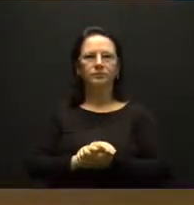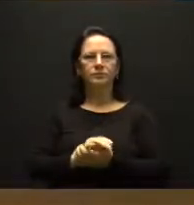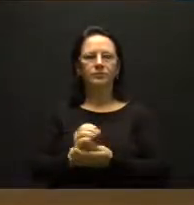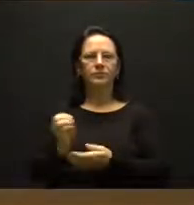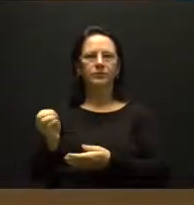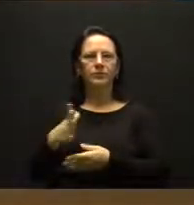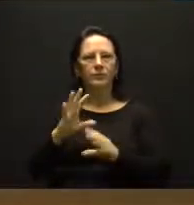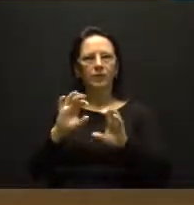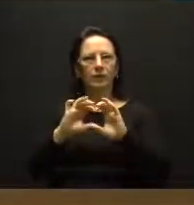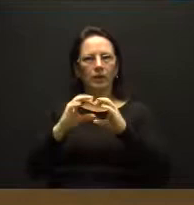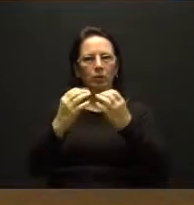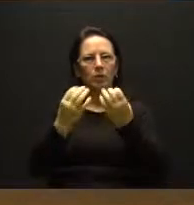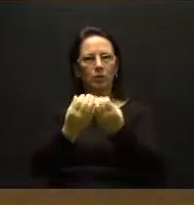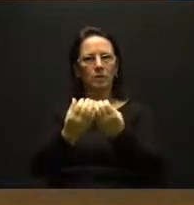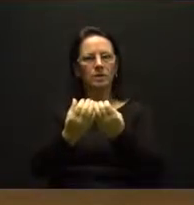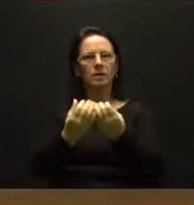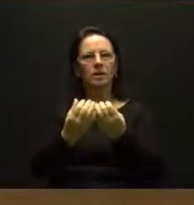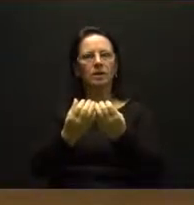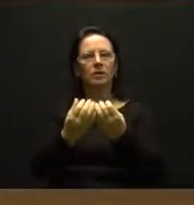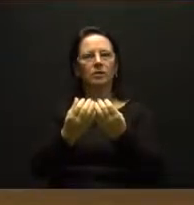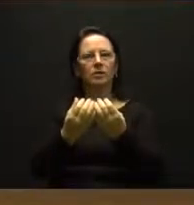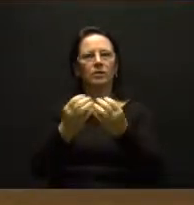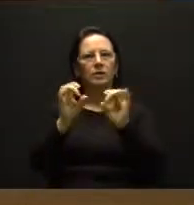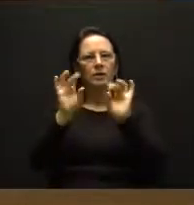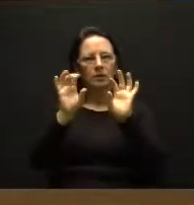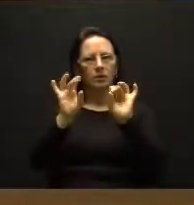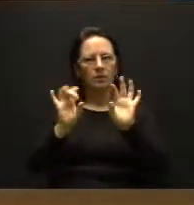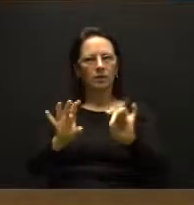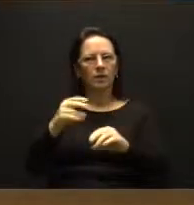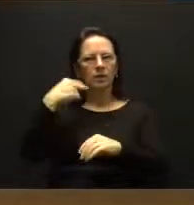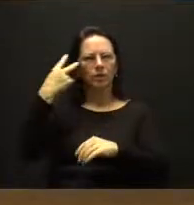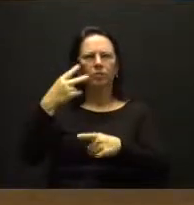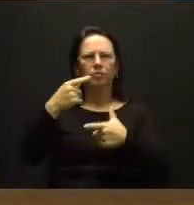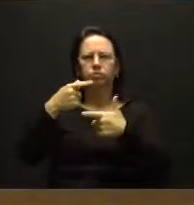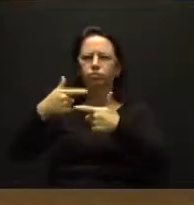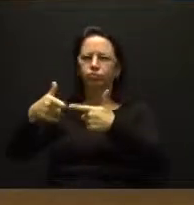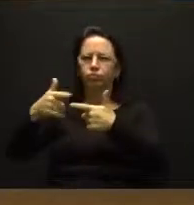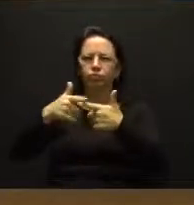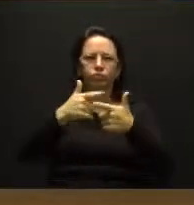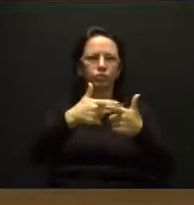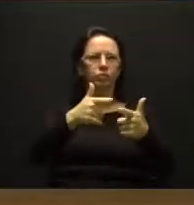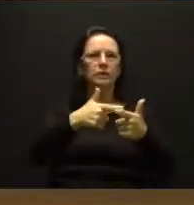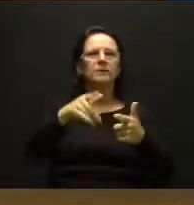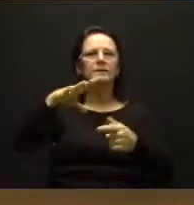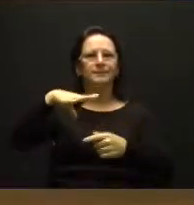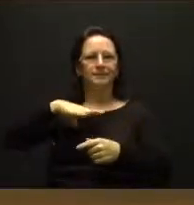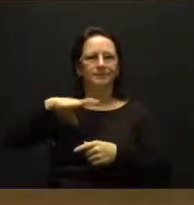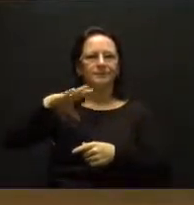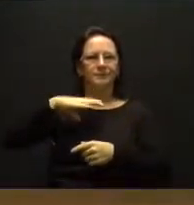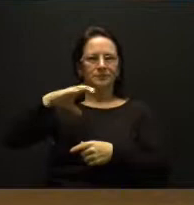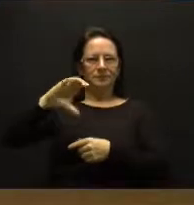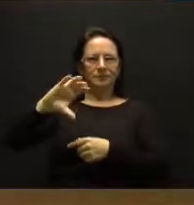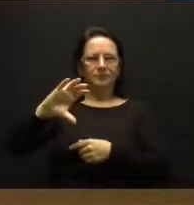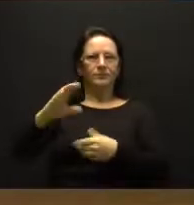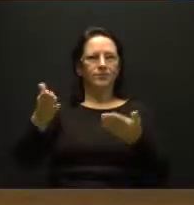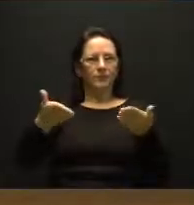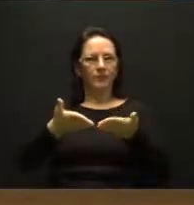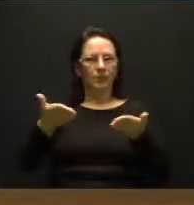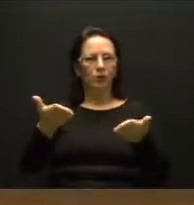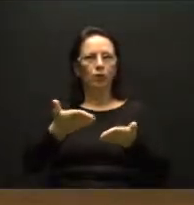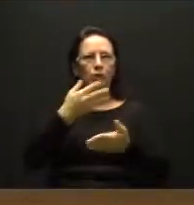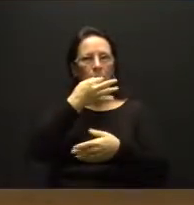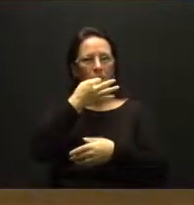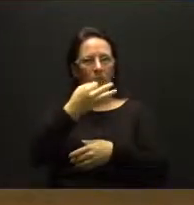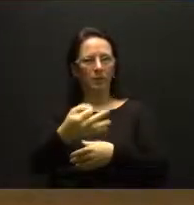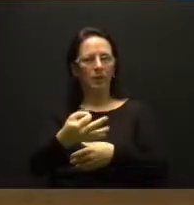vez uma comissão de especial de vereadores por que tantos são os problemas que assolam nossa cidade hoje estamos propondo